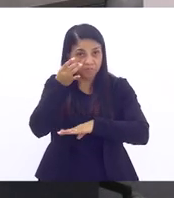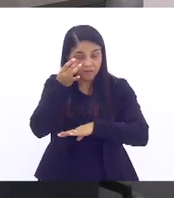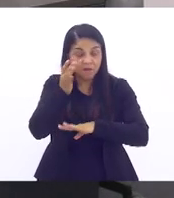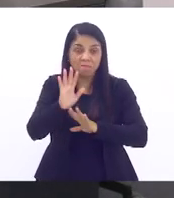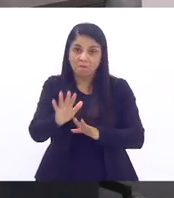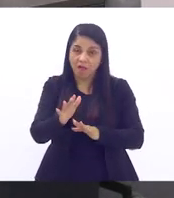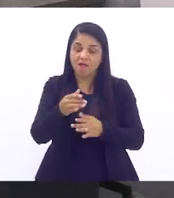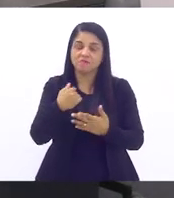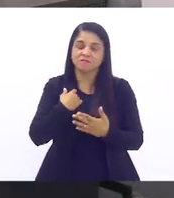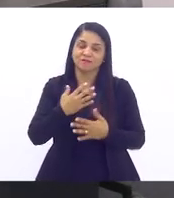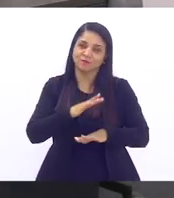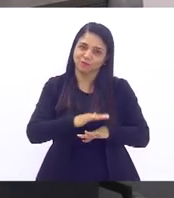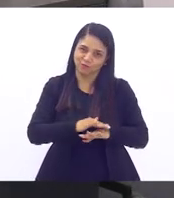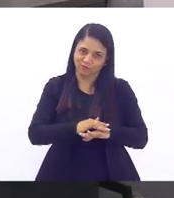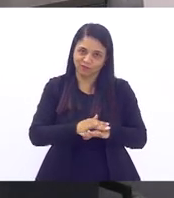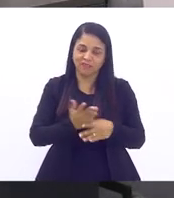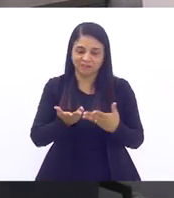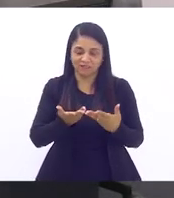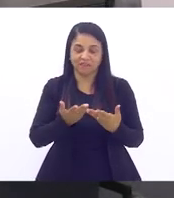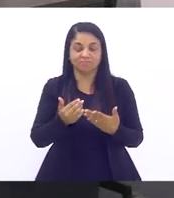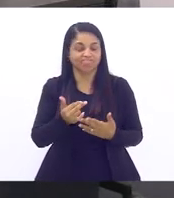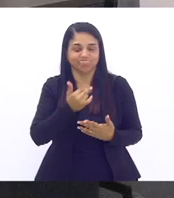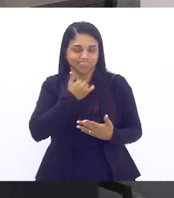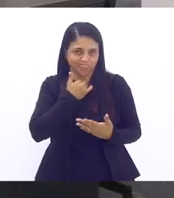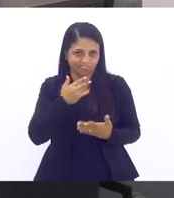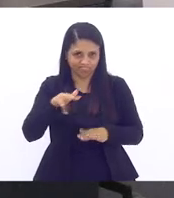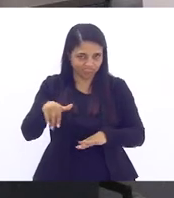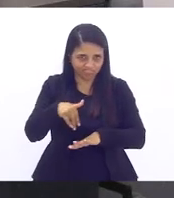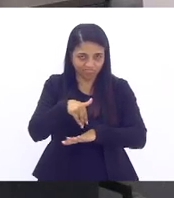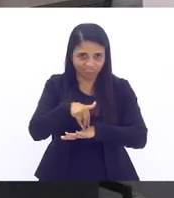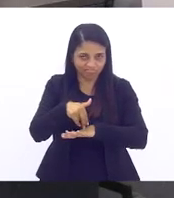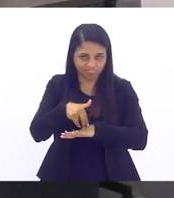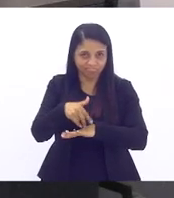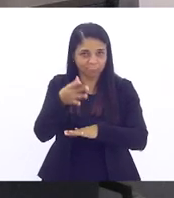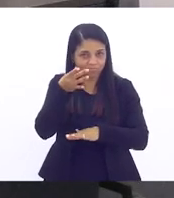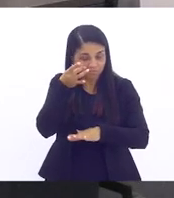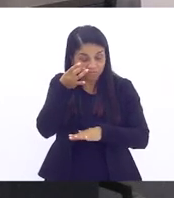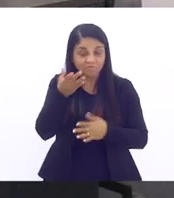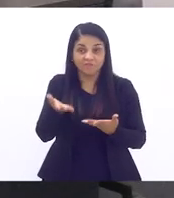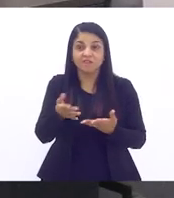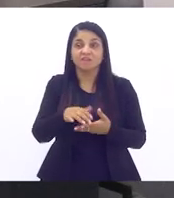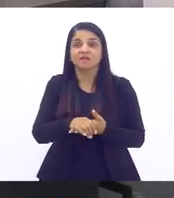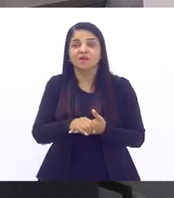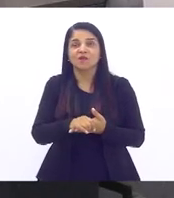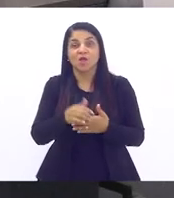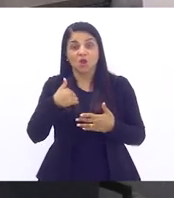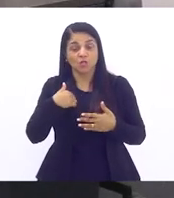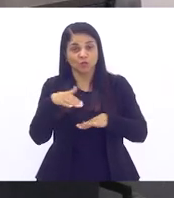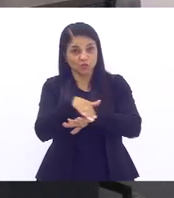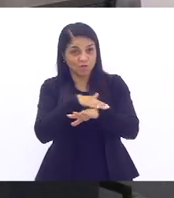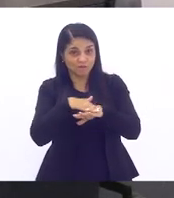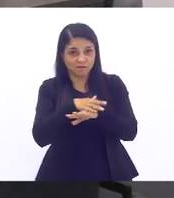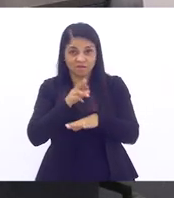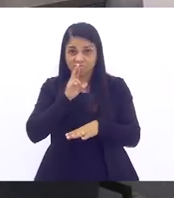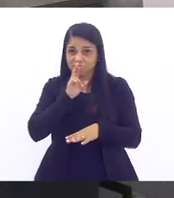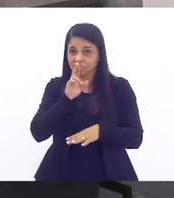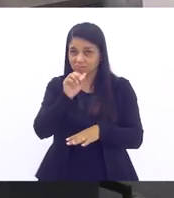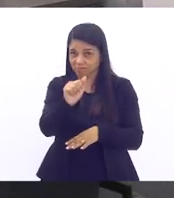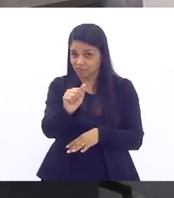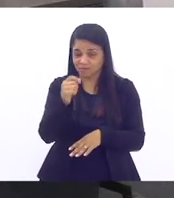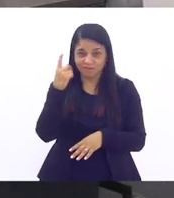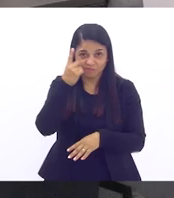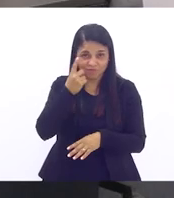a força maior não consegui estar quando eu falei com Rodrigo Amorim me alegrei a imediatamente